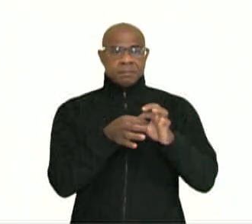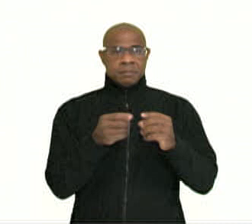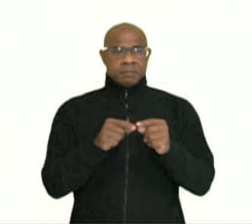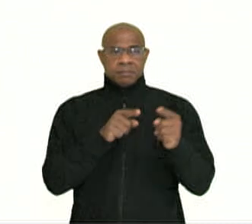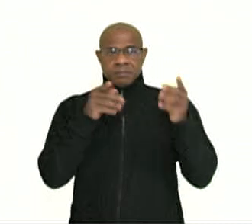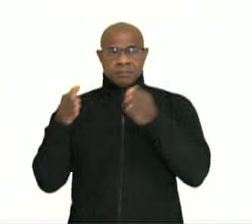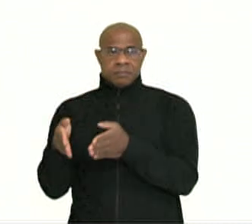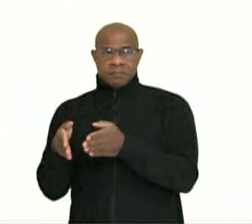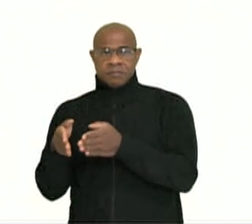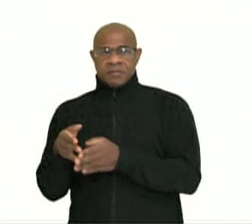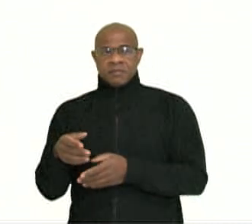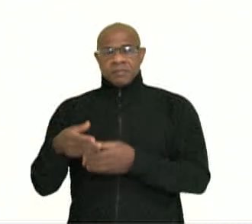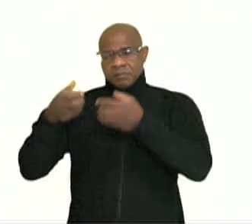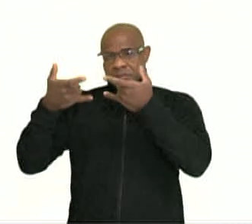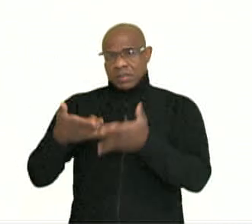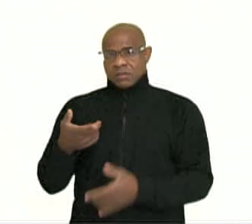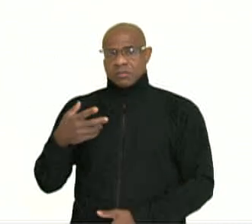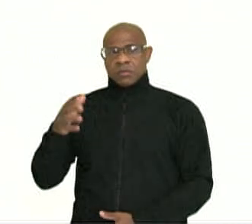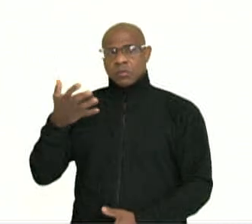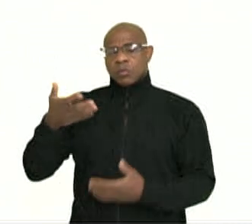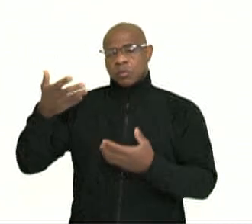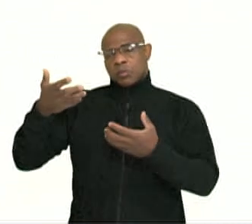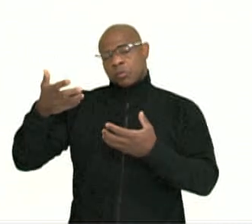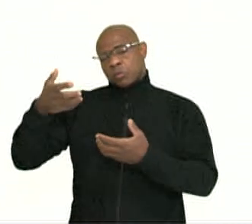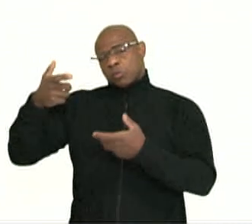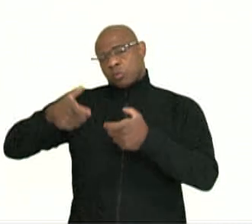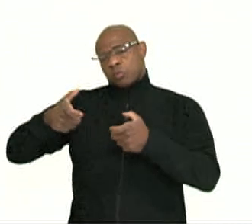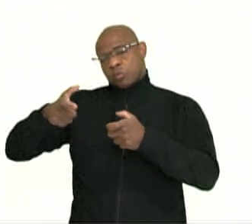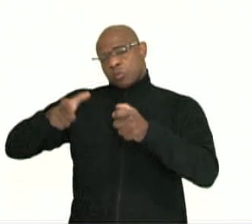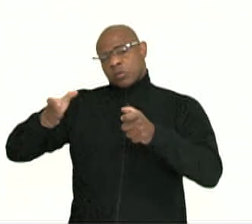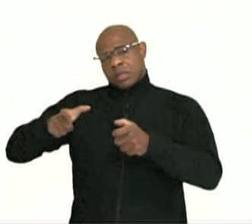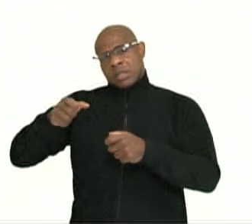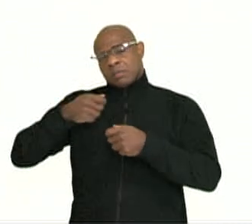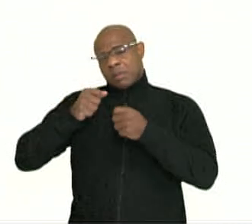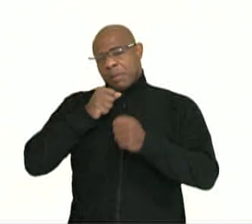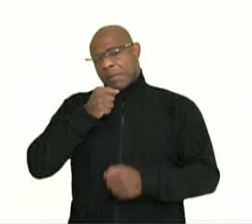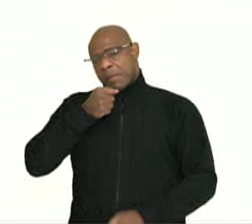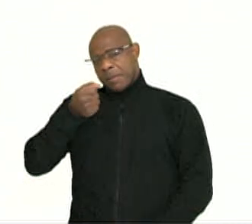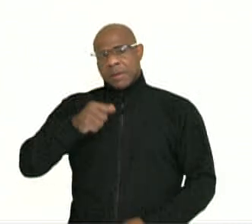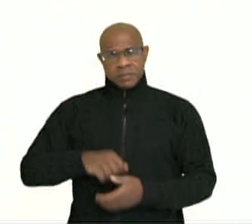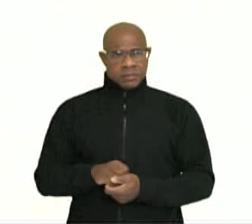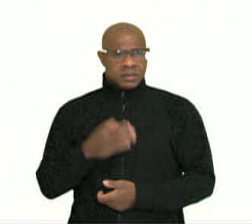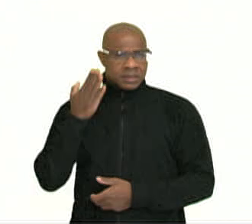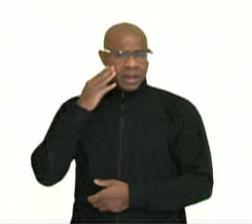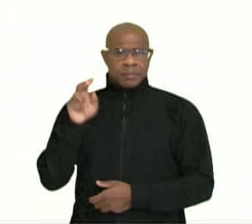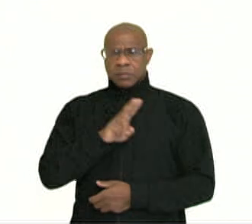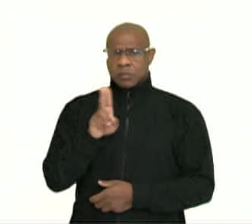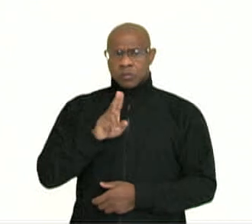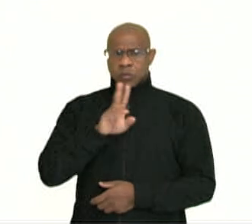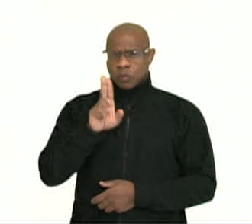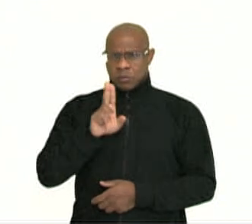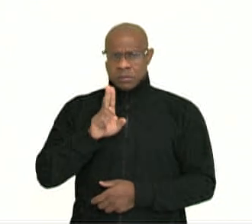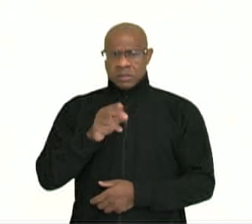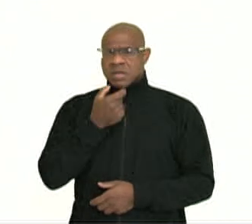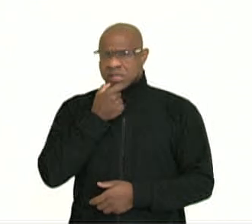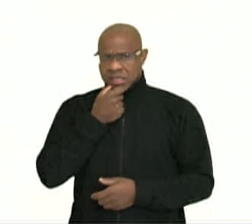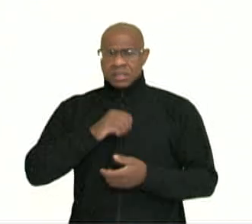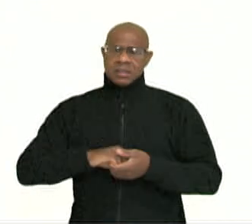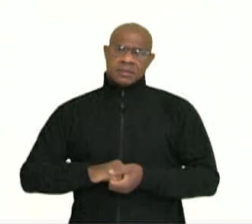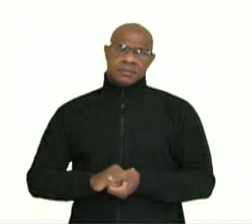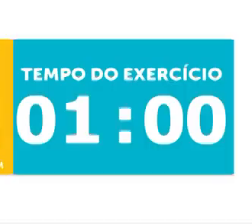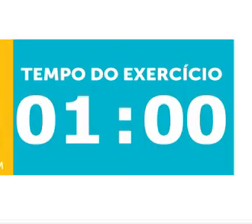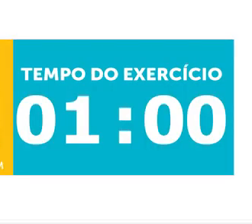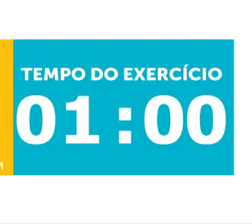falando sobre algum lugar. Você sabe que programas são esses? Vamos ver se você lembra o nome deles em inglês. Vamos lá, escreva aí. Let's go!